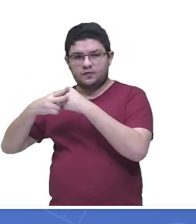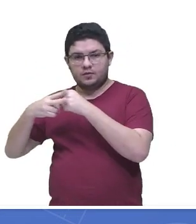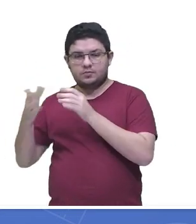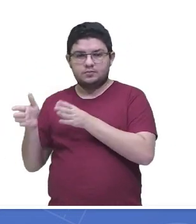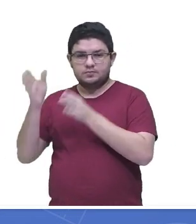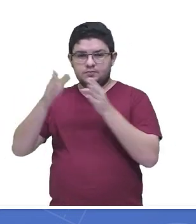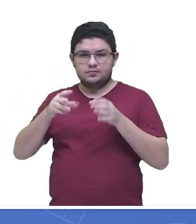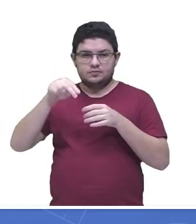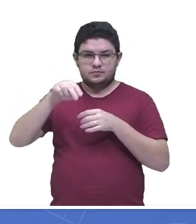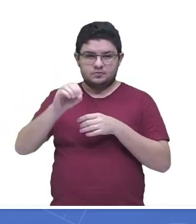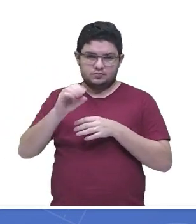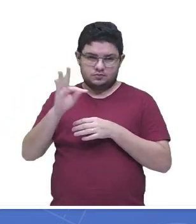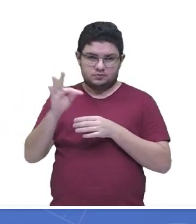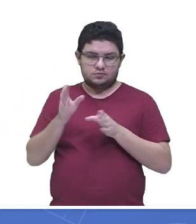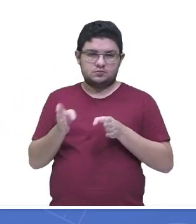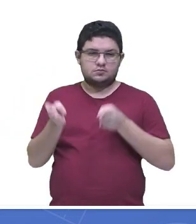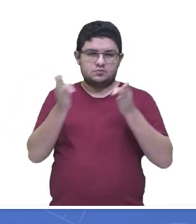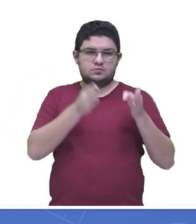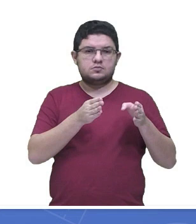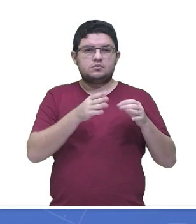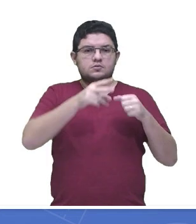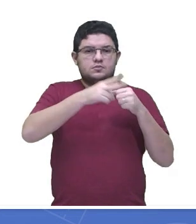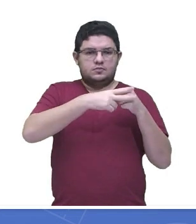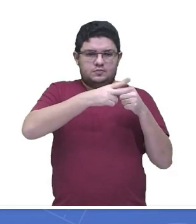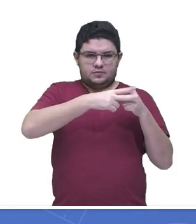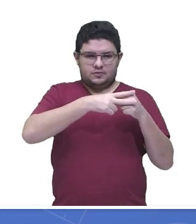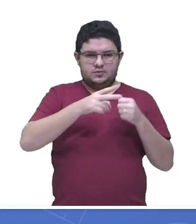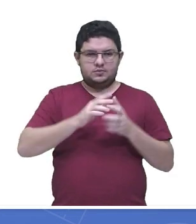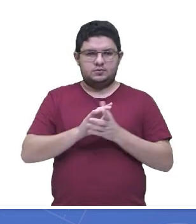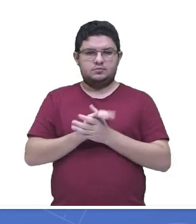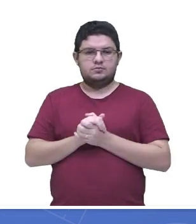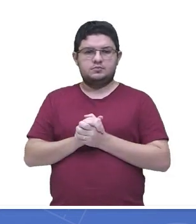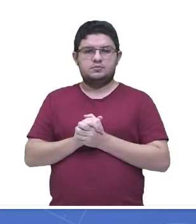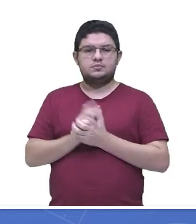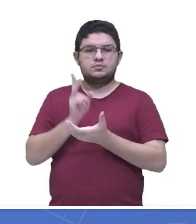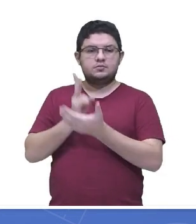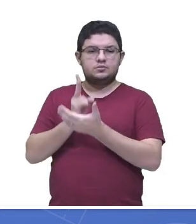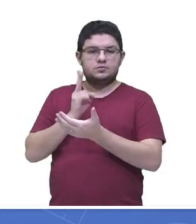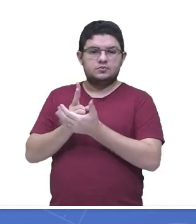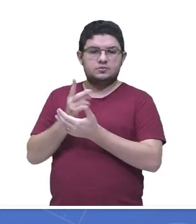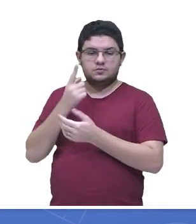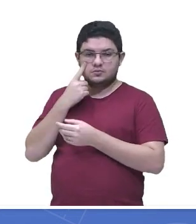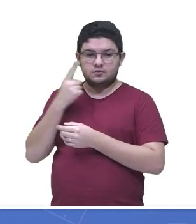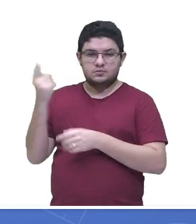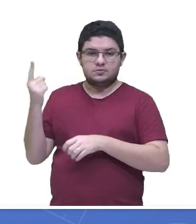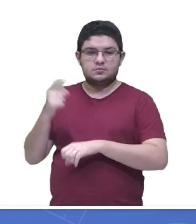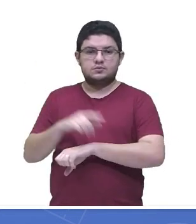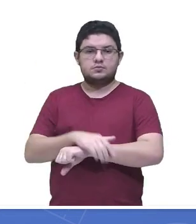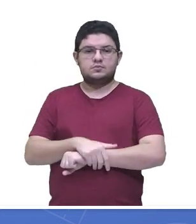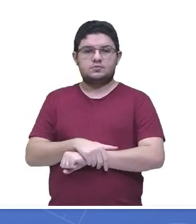eles. Simples. Aqui. Então, she